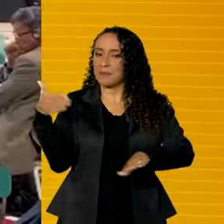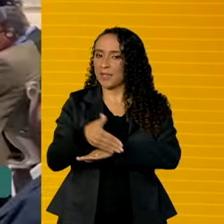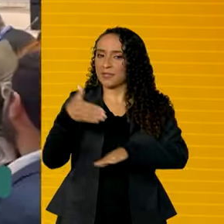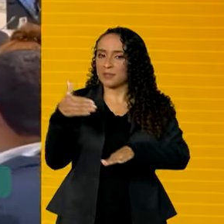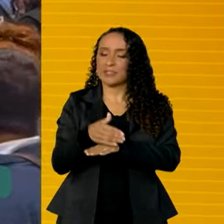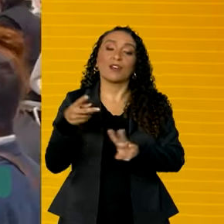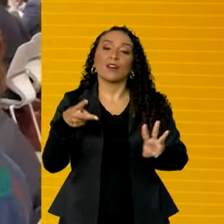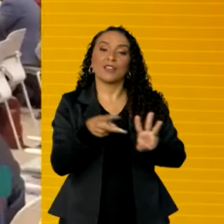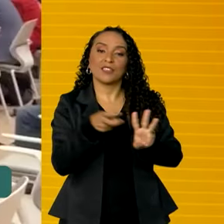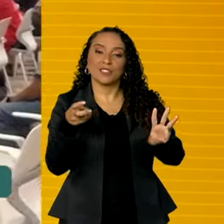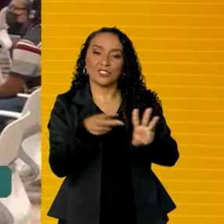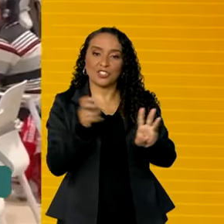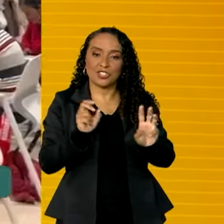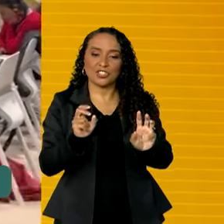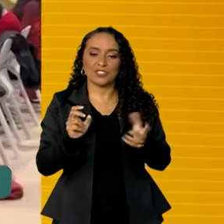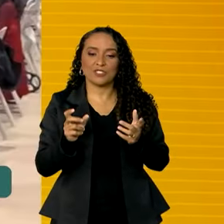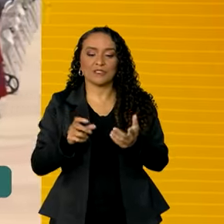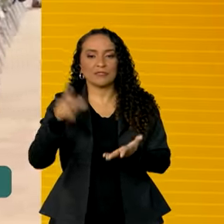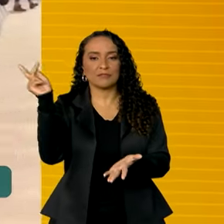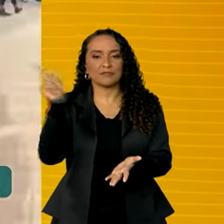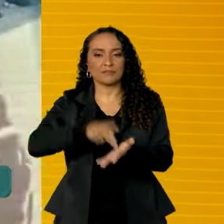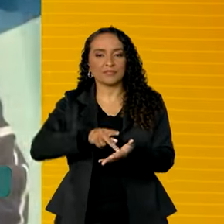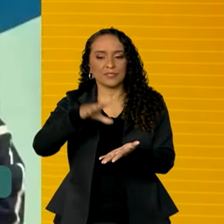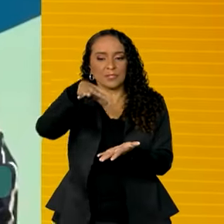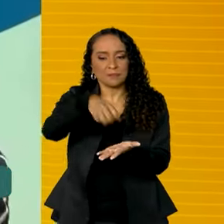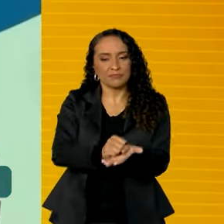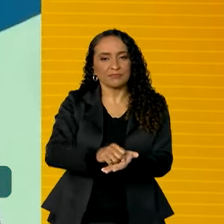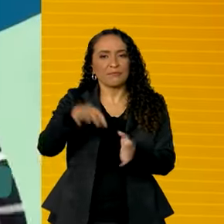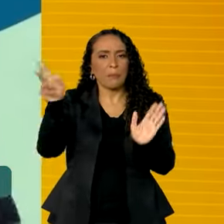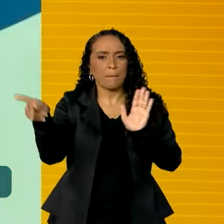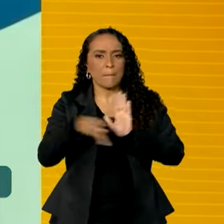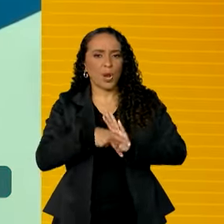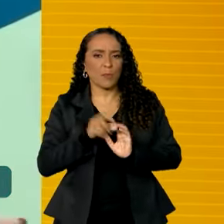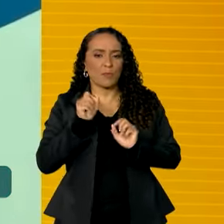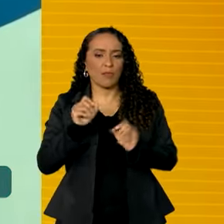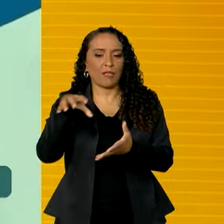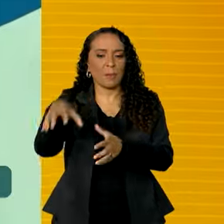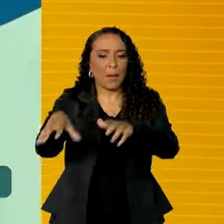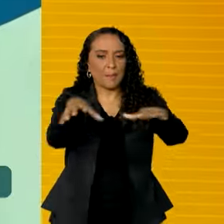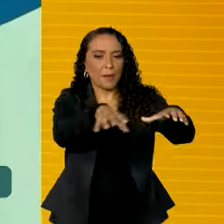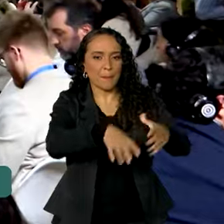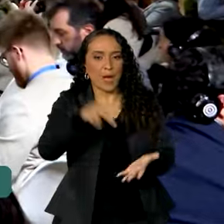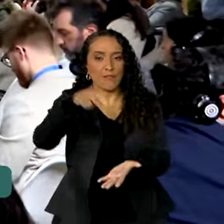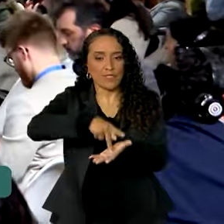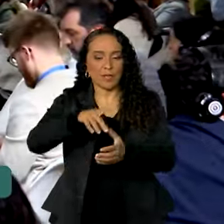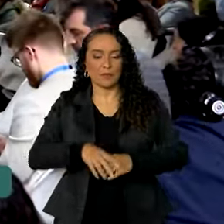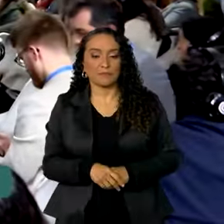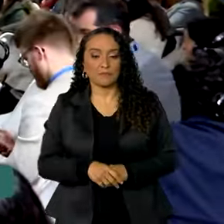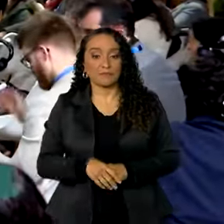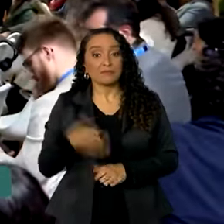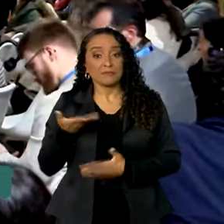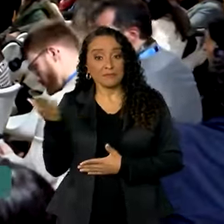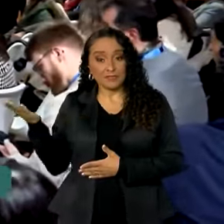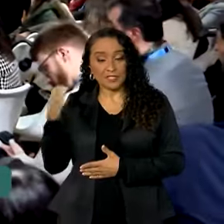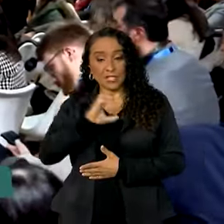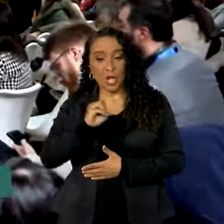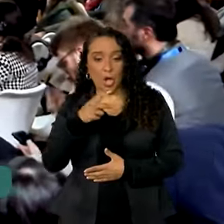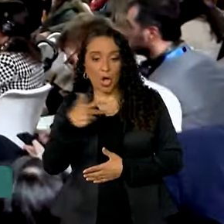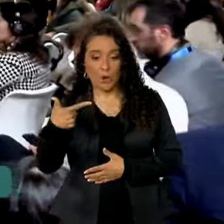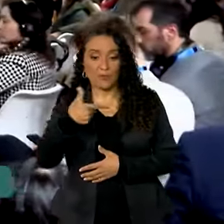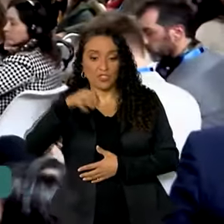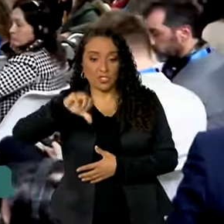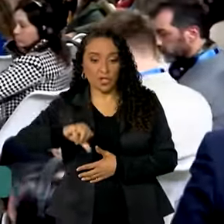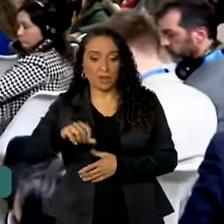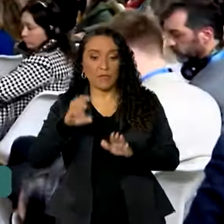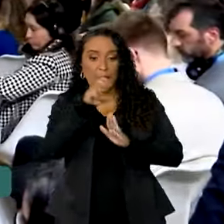participação indígena com um credenciamento específico dentro dos espaços oficiais. E por aqui, na COP29, a